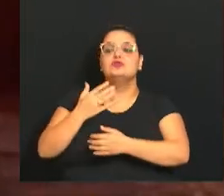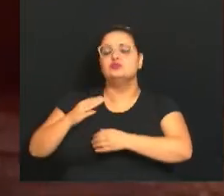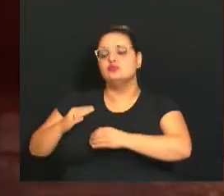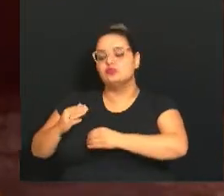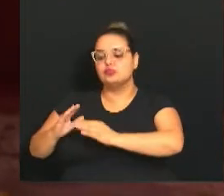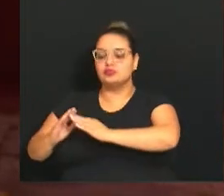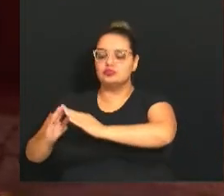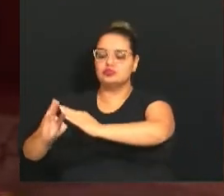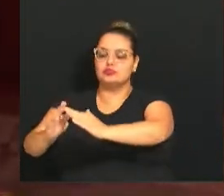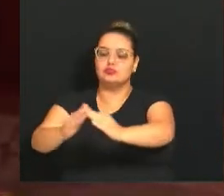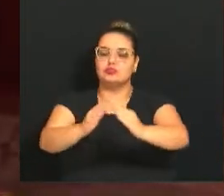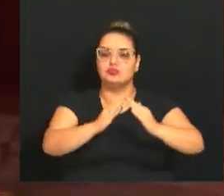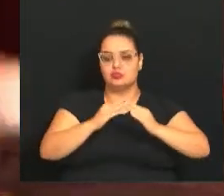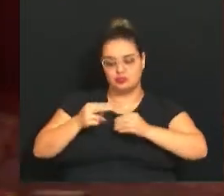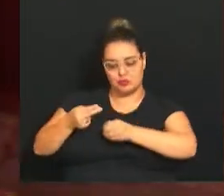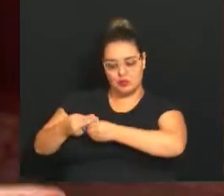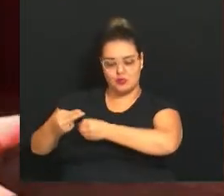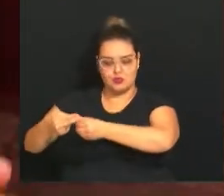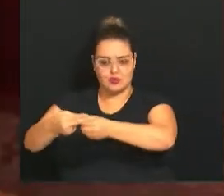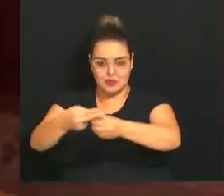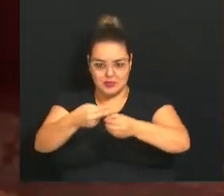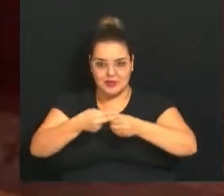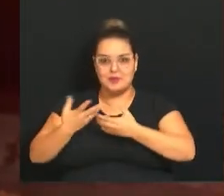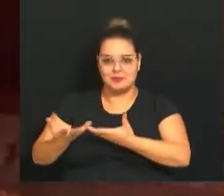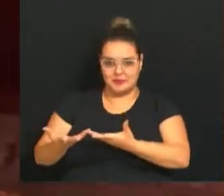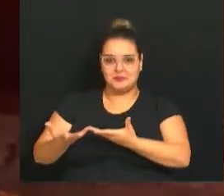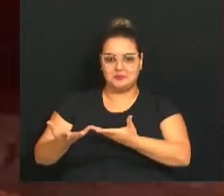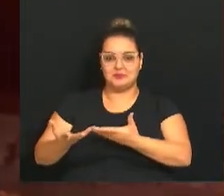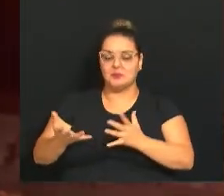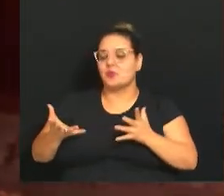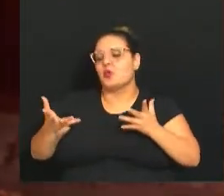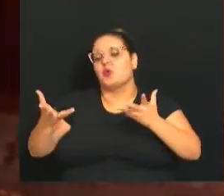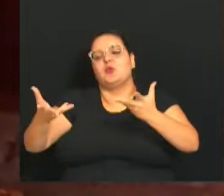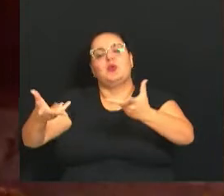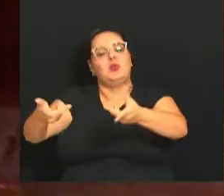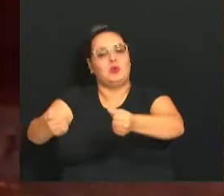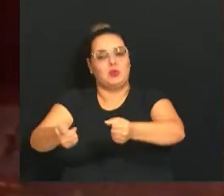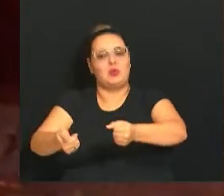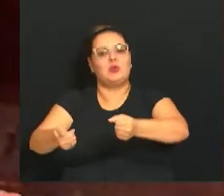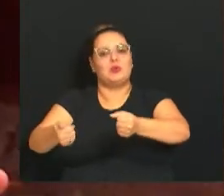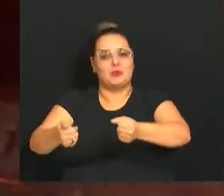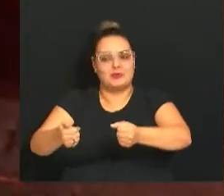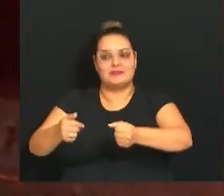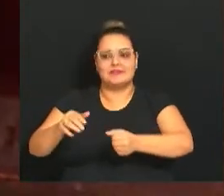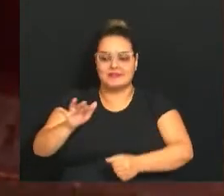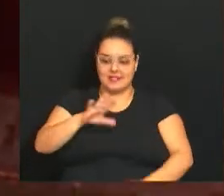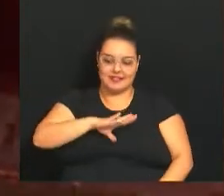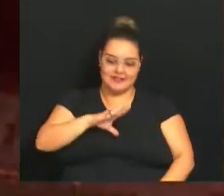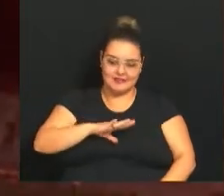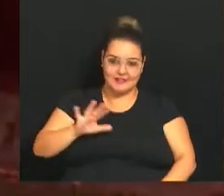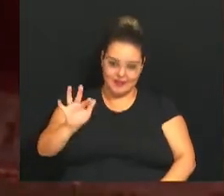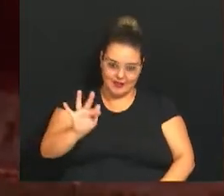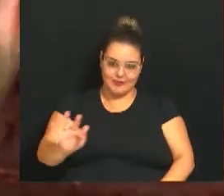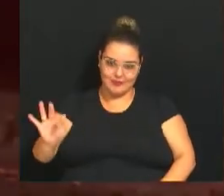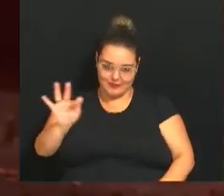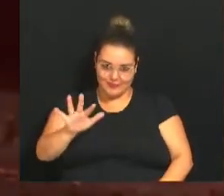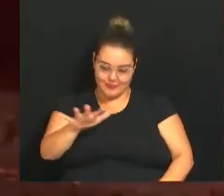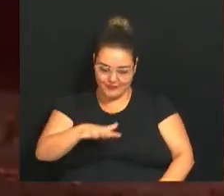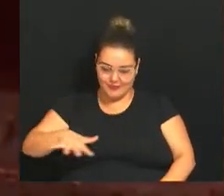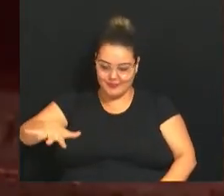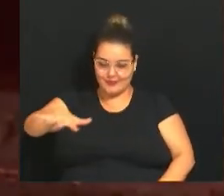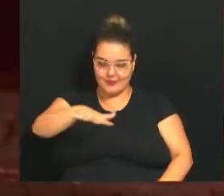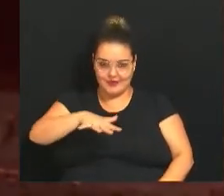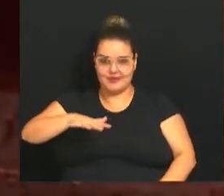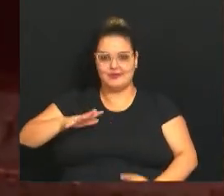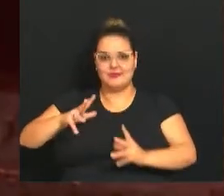da Unicamp. Todo mundo, claro, associa a cidade universitária com as universidades